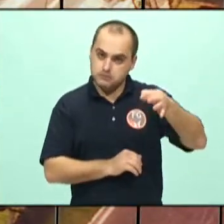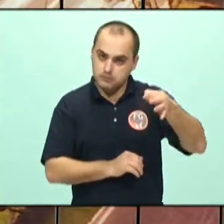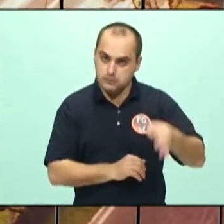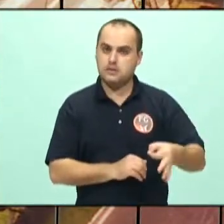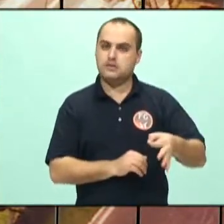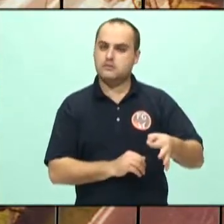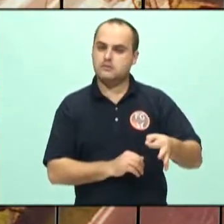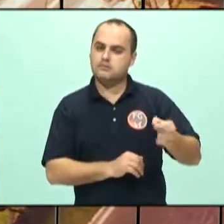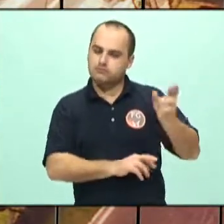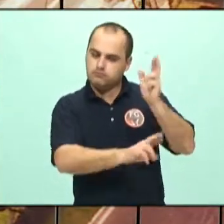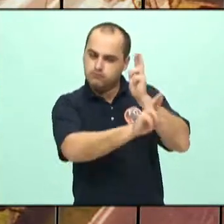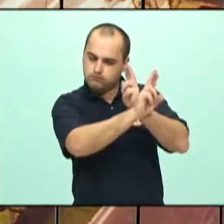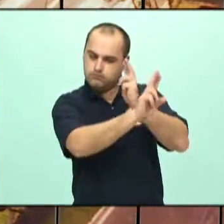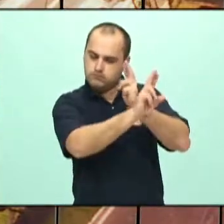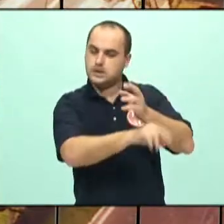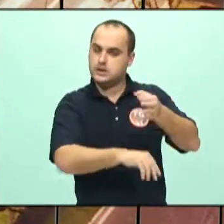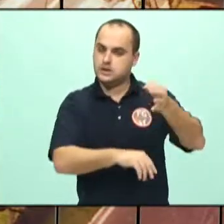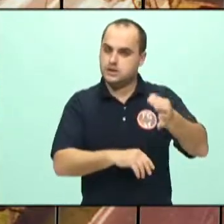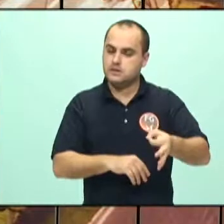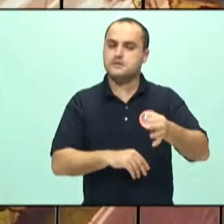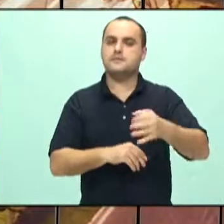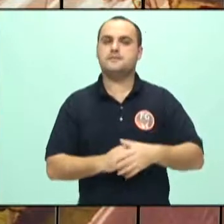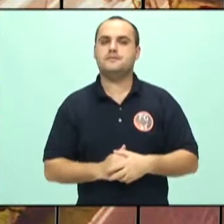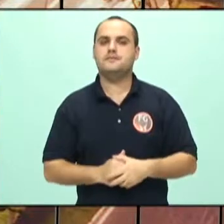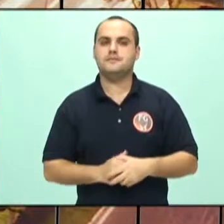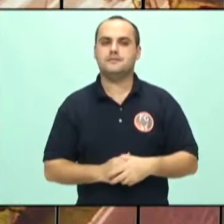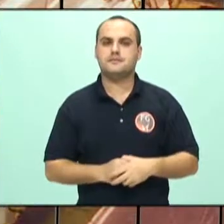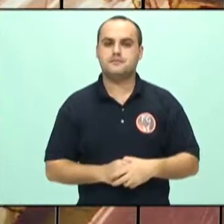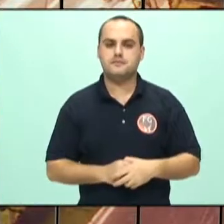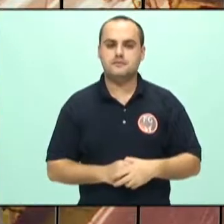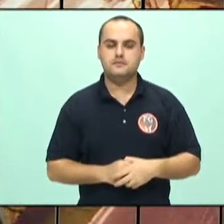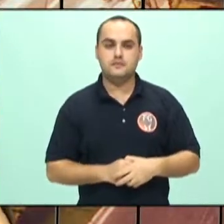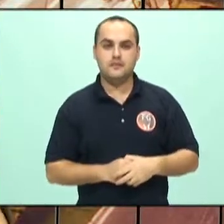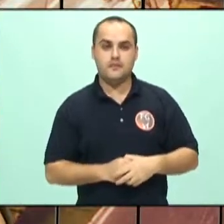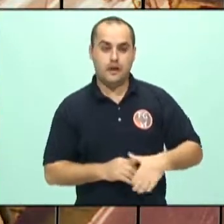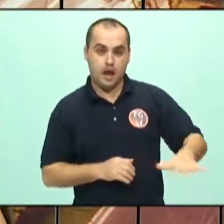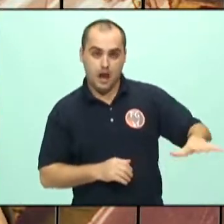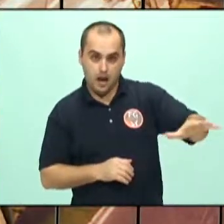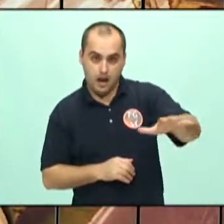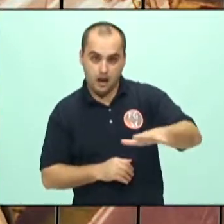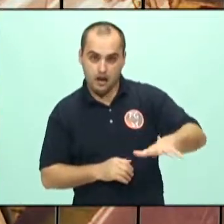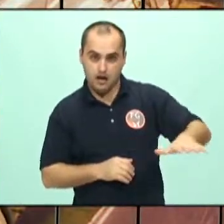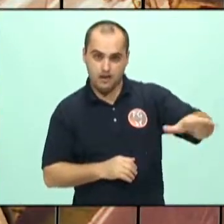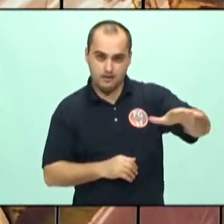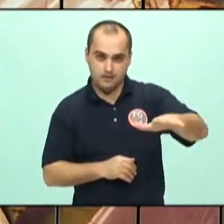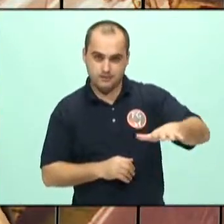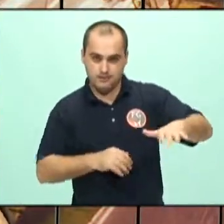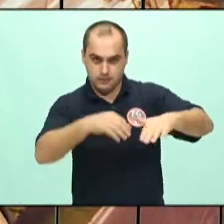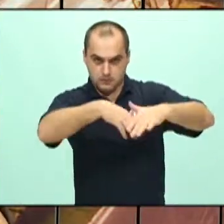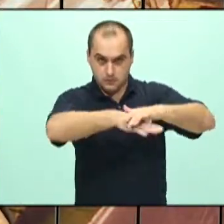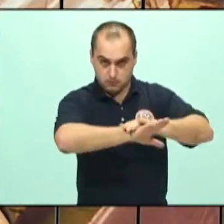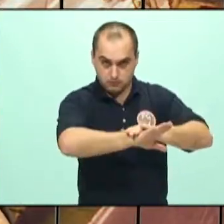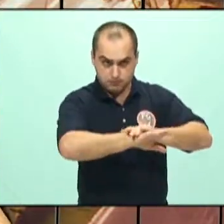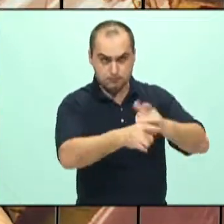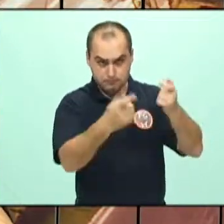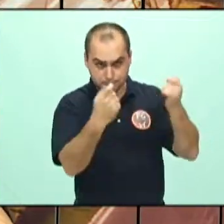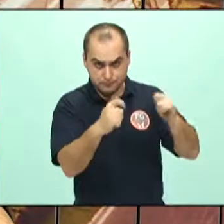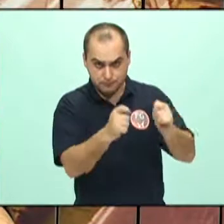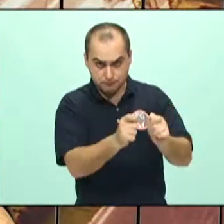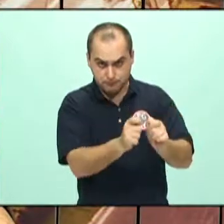né? Vamos torcer por isso. Obviamente, a área de armazenagem deve aumentar